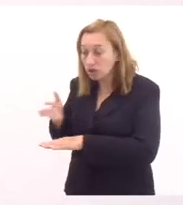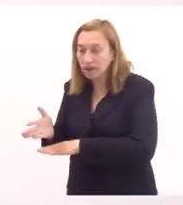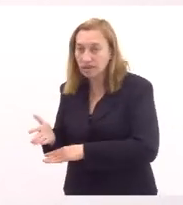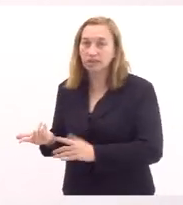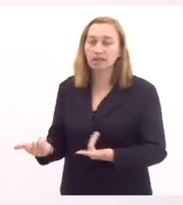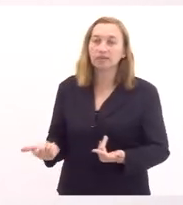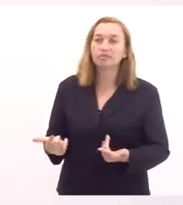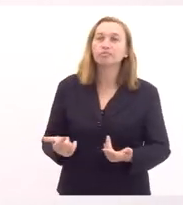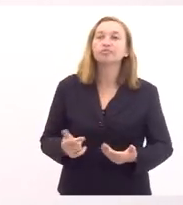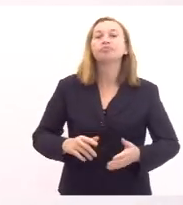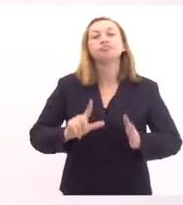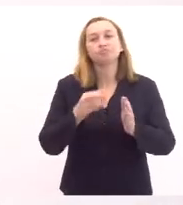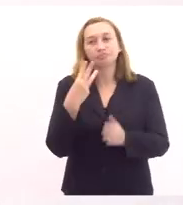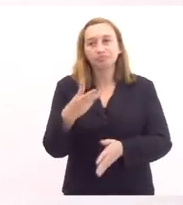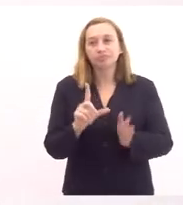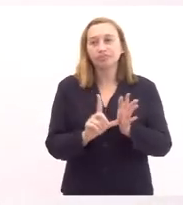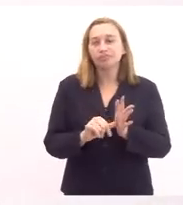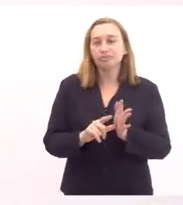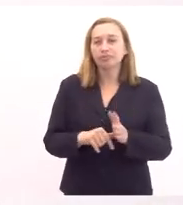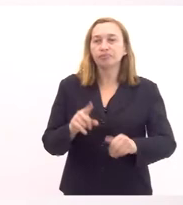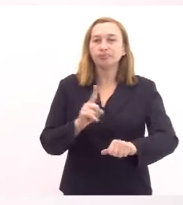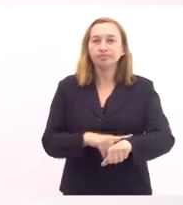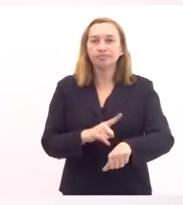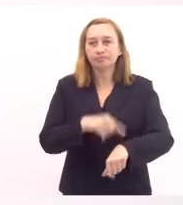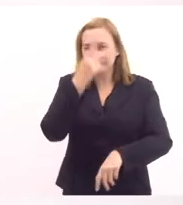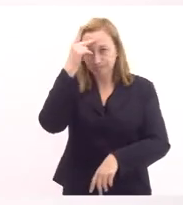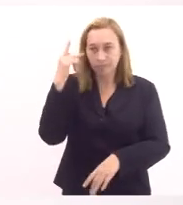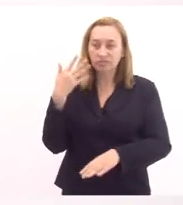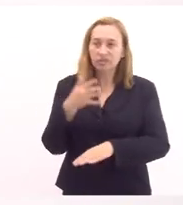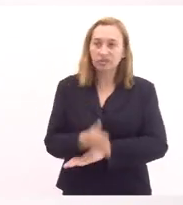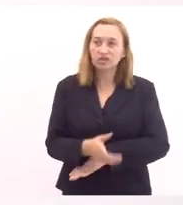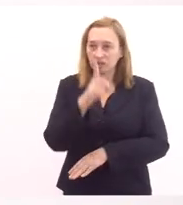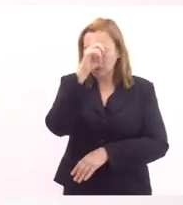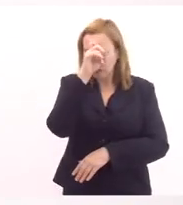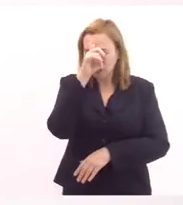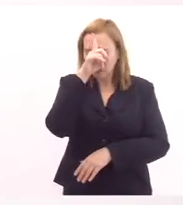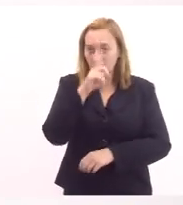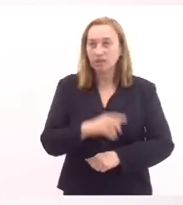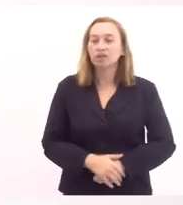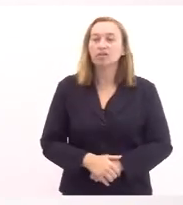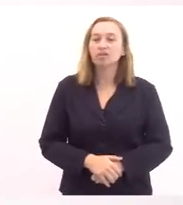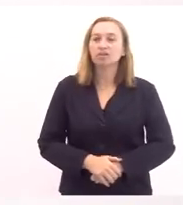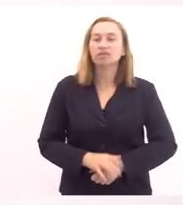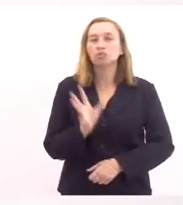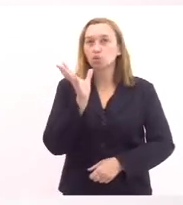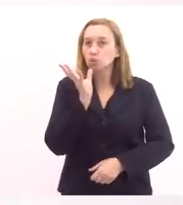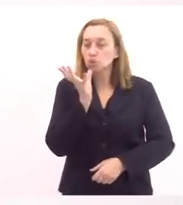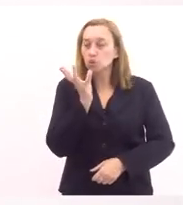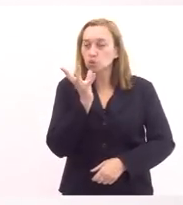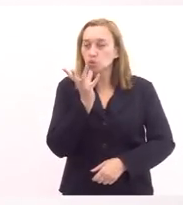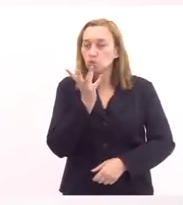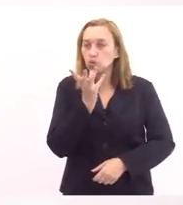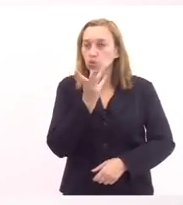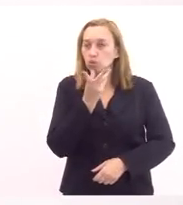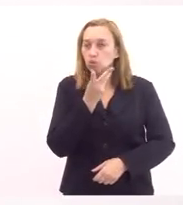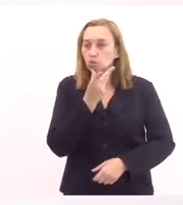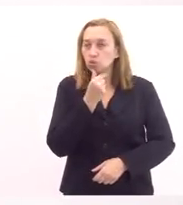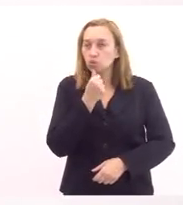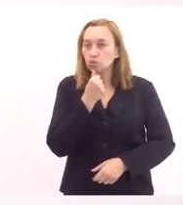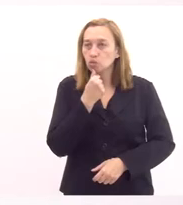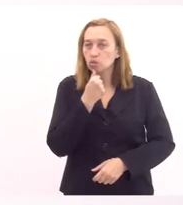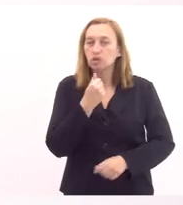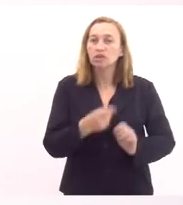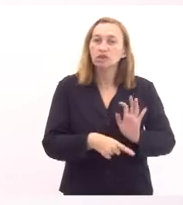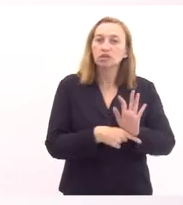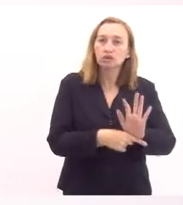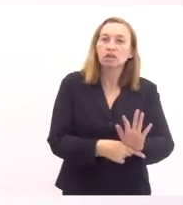médica e o terceiro atraso que é do momento em que a pessoa chega na instituição de saúde a demora que leva ainda para ser